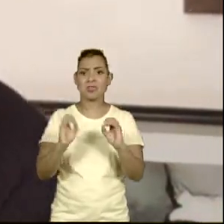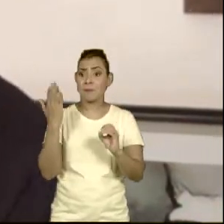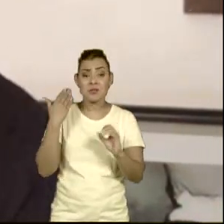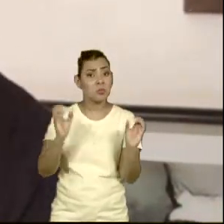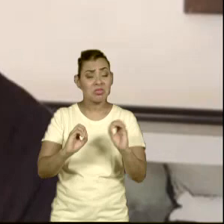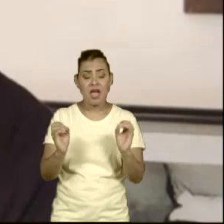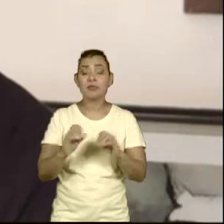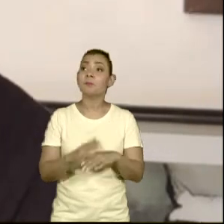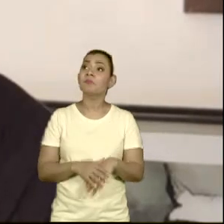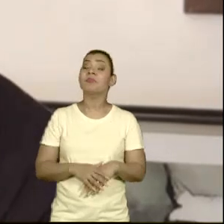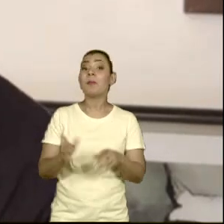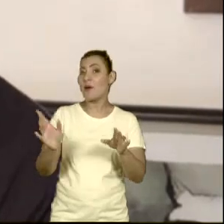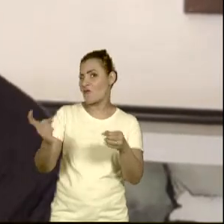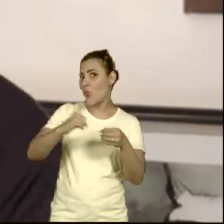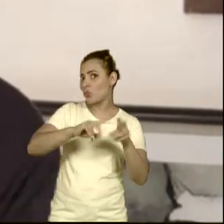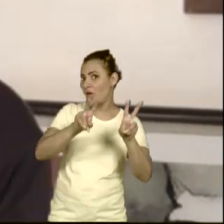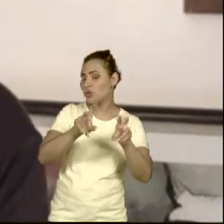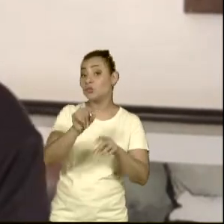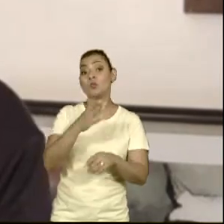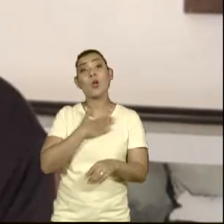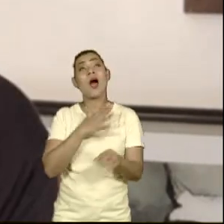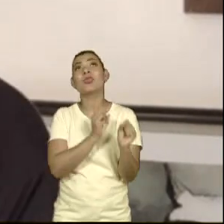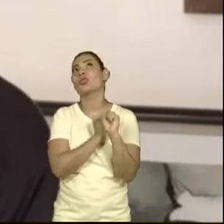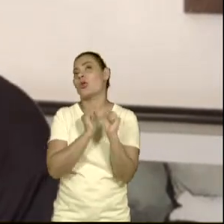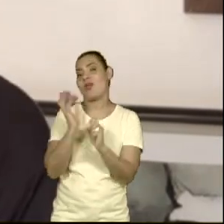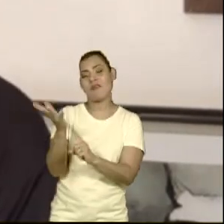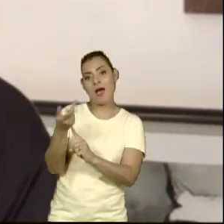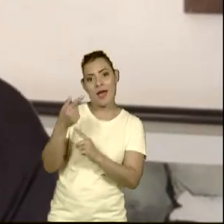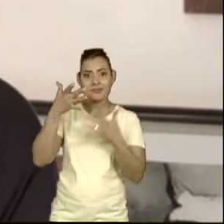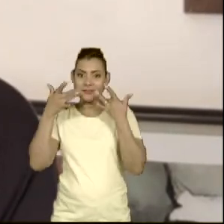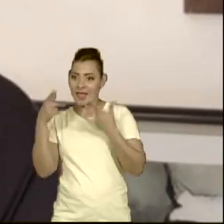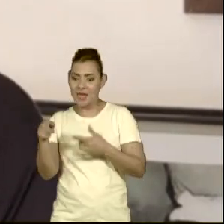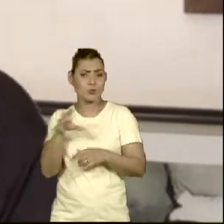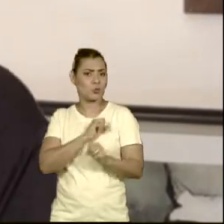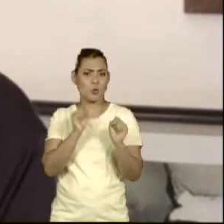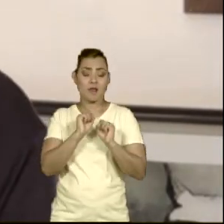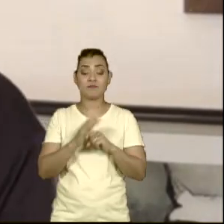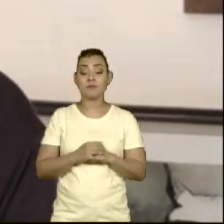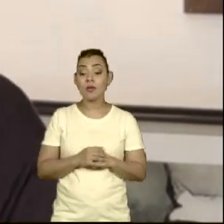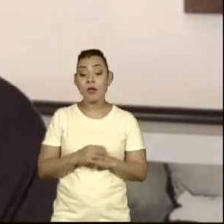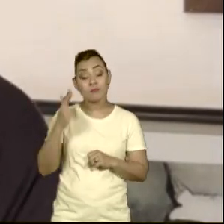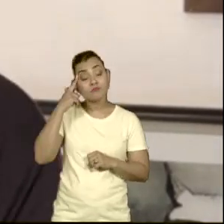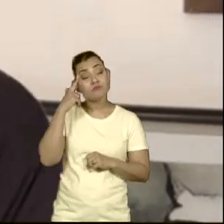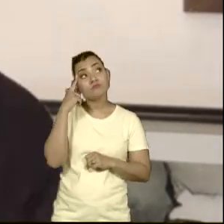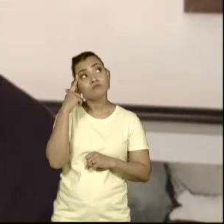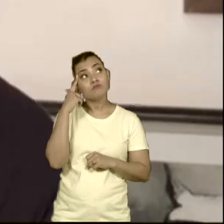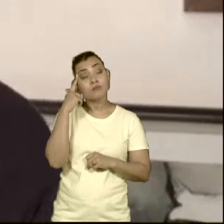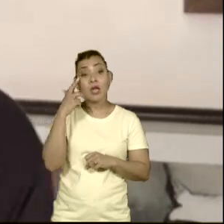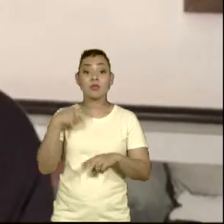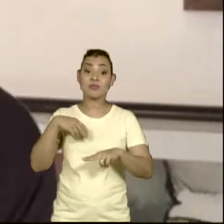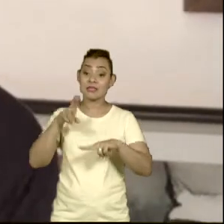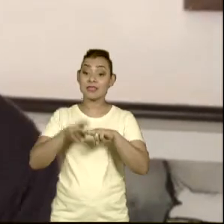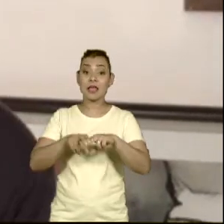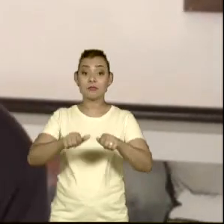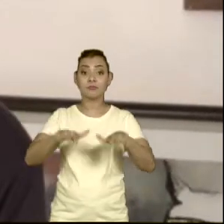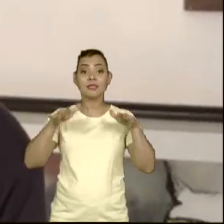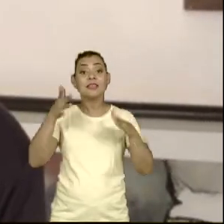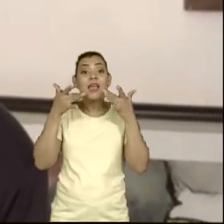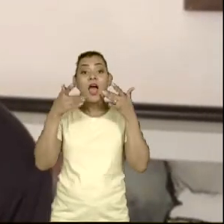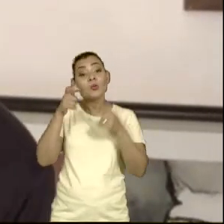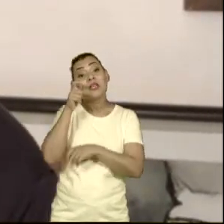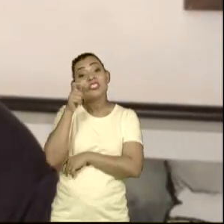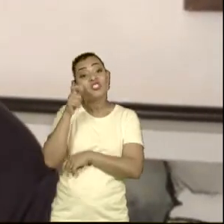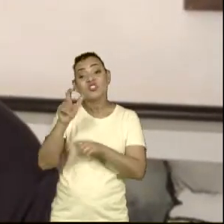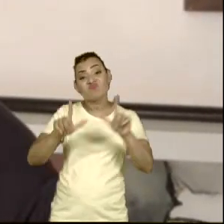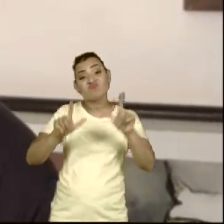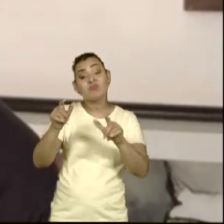Mas, voltando ao que eu disse antes, como eu gostava muito de arte, eu gostava de teatro, um dia, eu tava sentado numa plateia de teatro pra assistir a